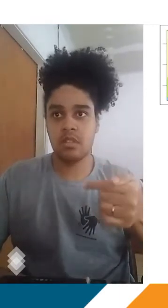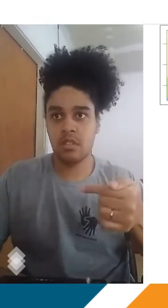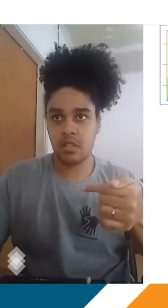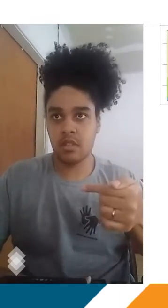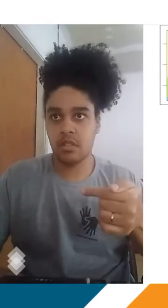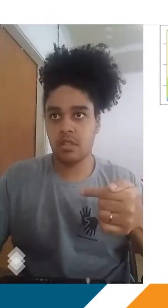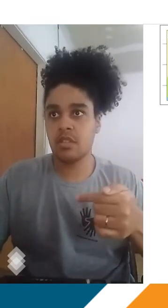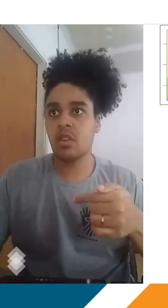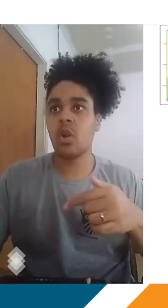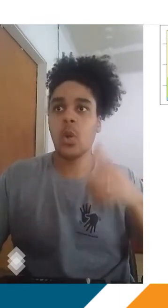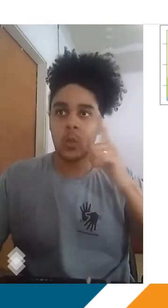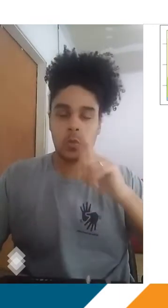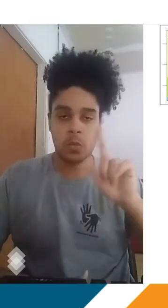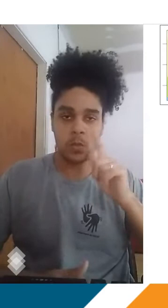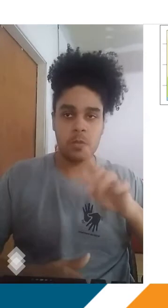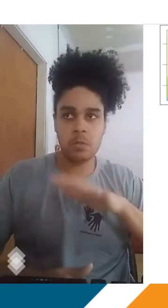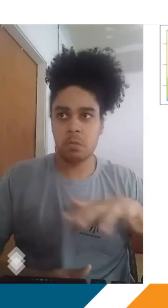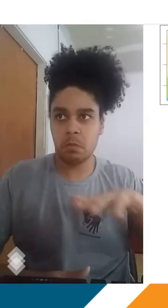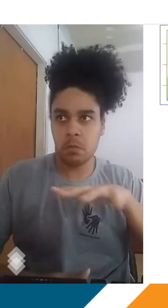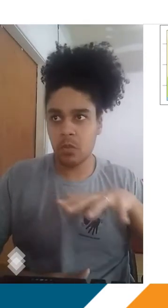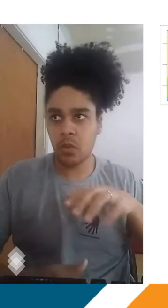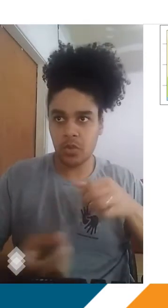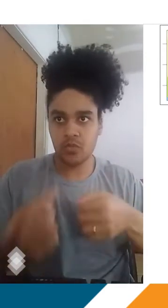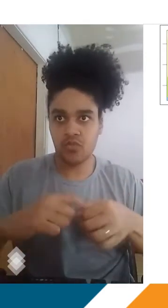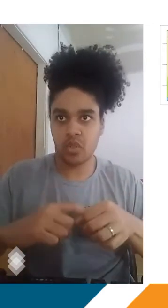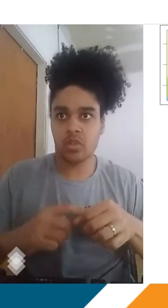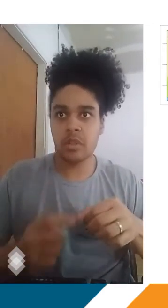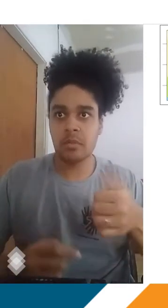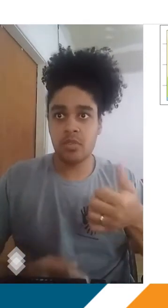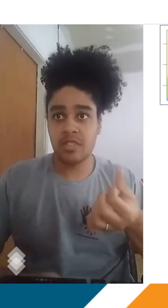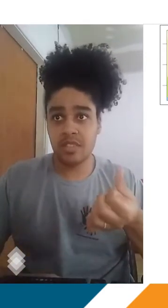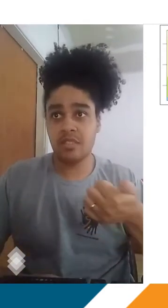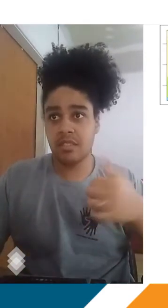estrangeiras. Em 1773, teremos a